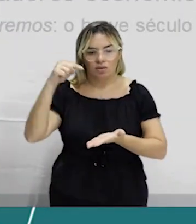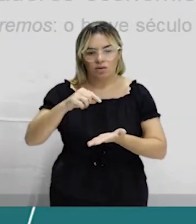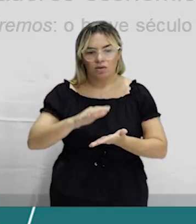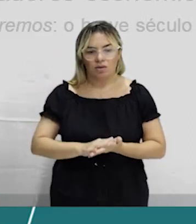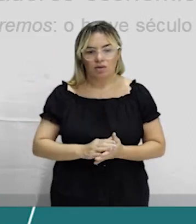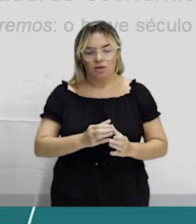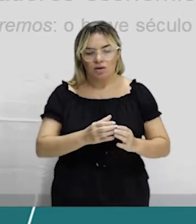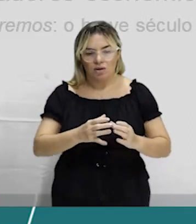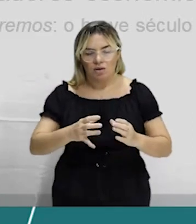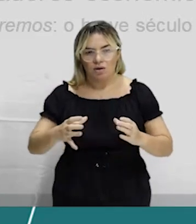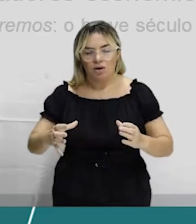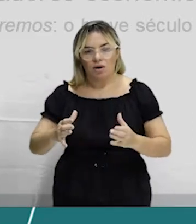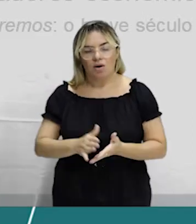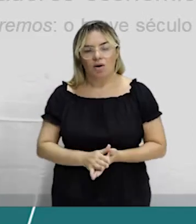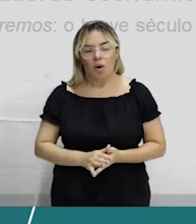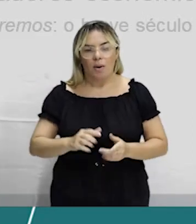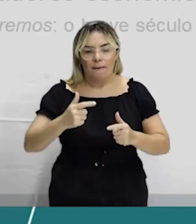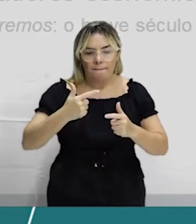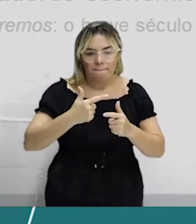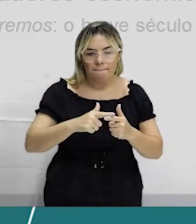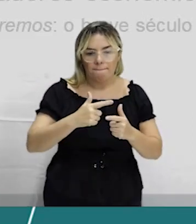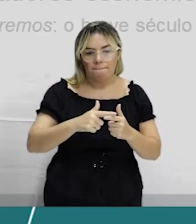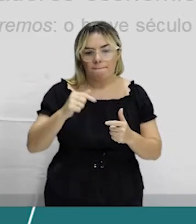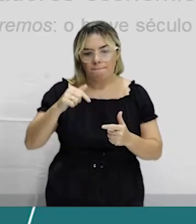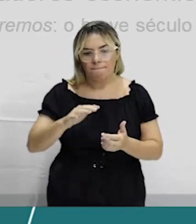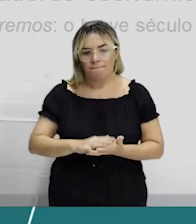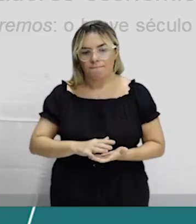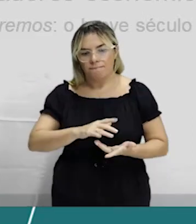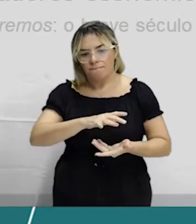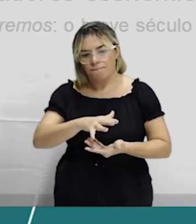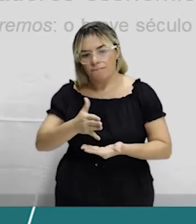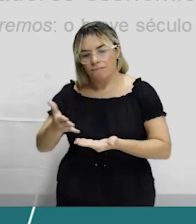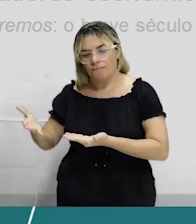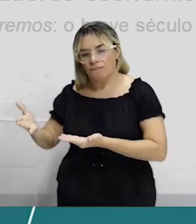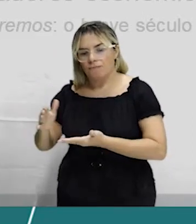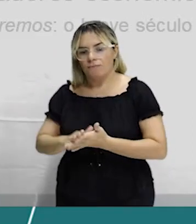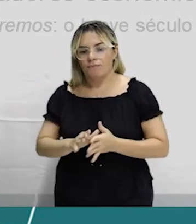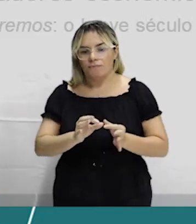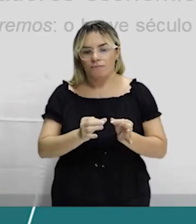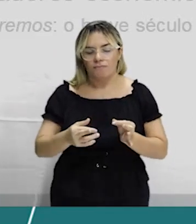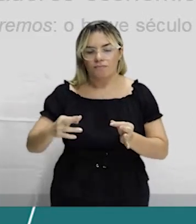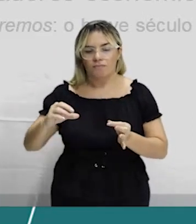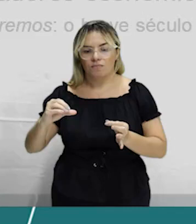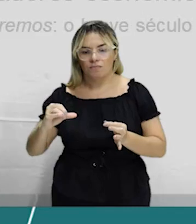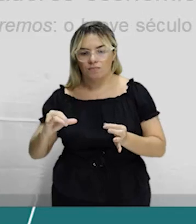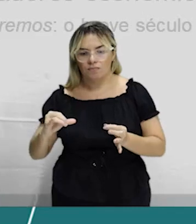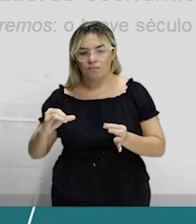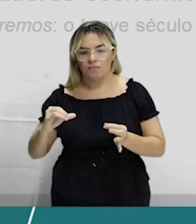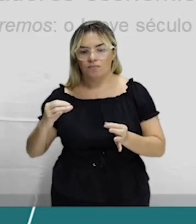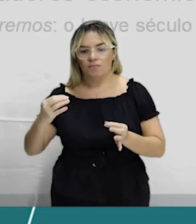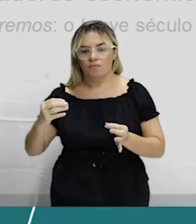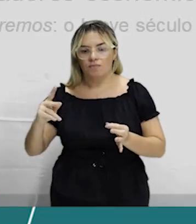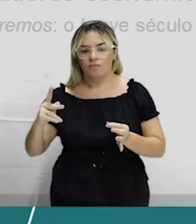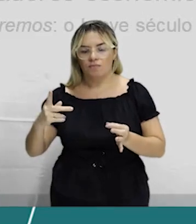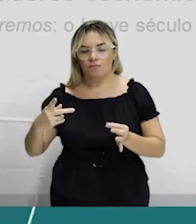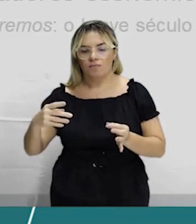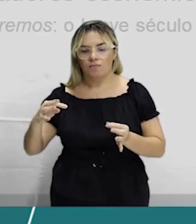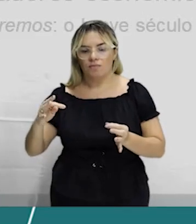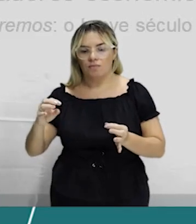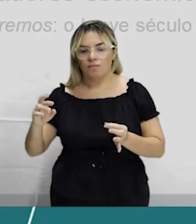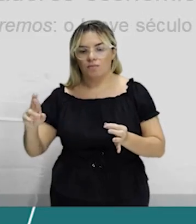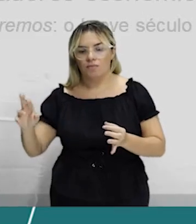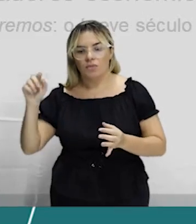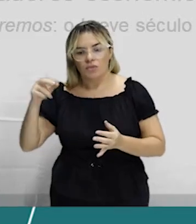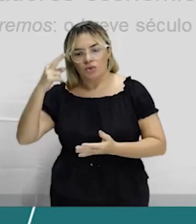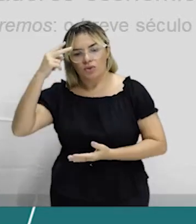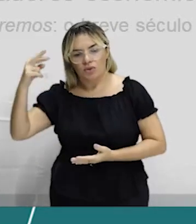maior terremoto global medido na escala Richter, a dos historiadores econômicos, a Grande Depressão do Entreguerras.